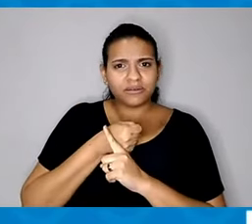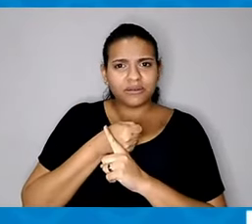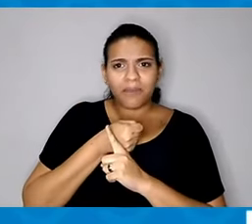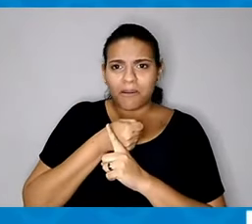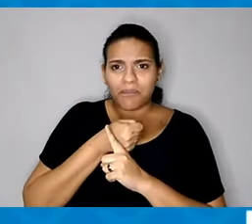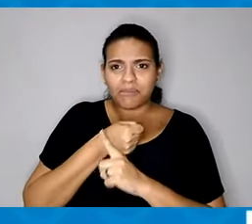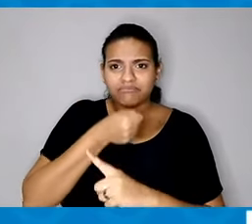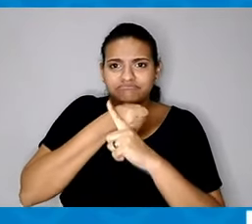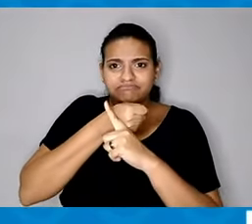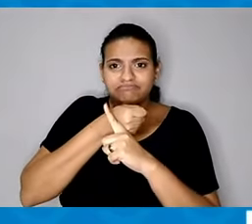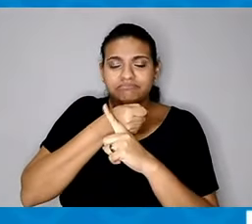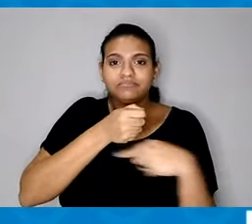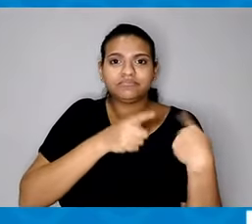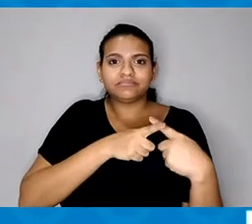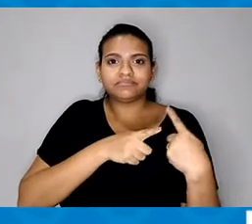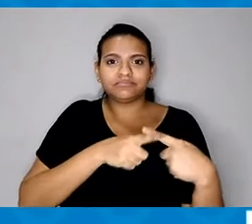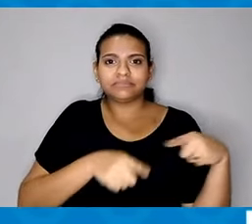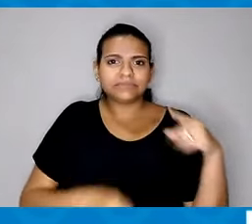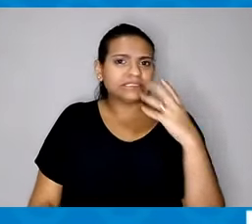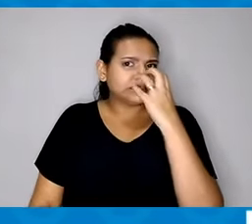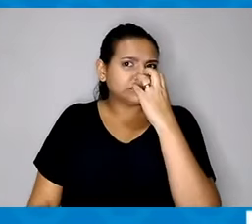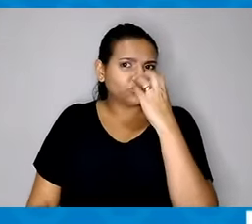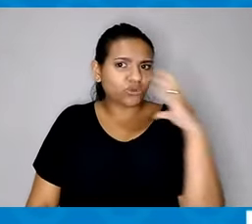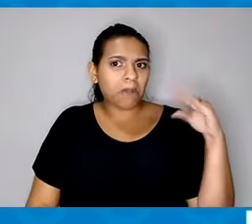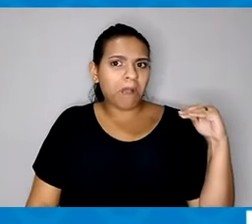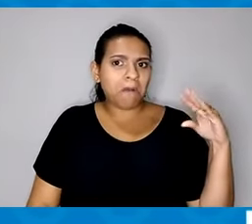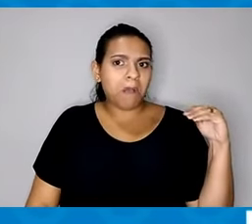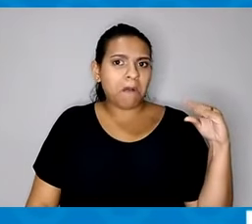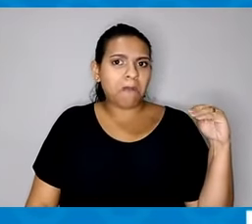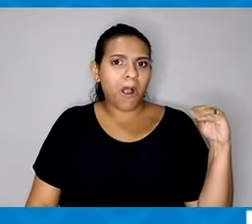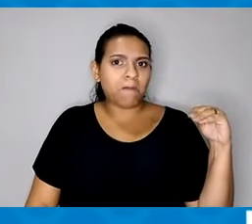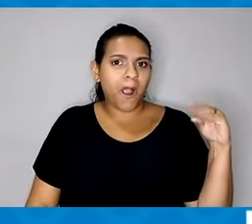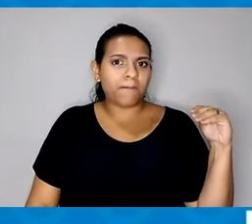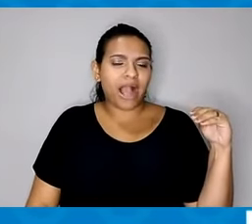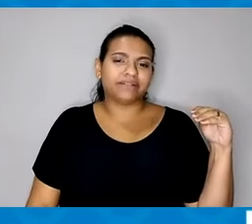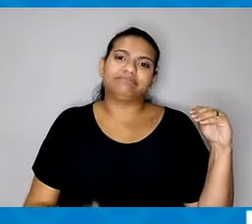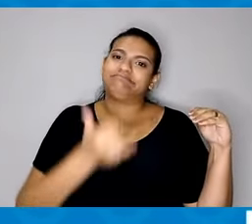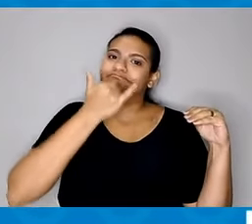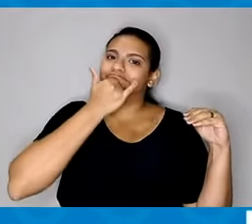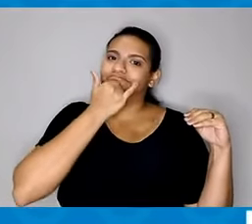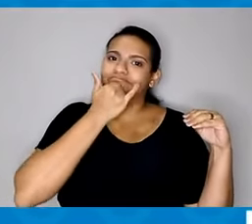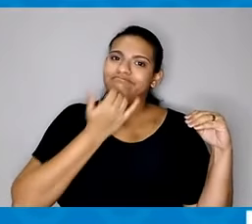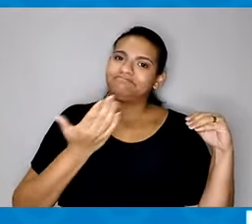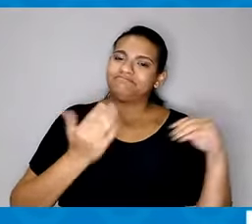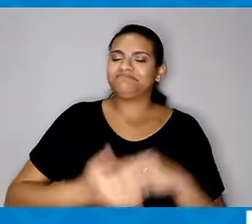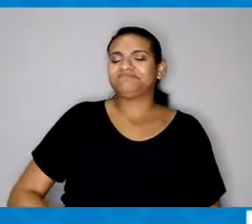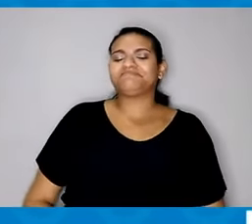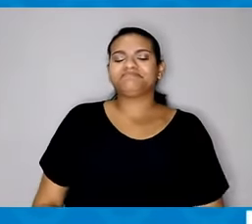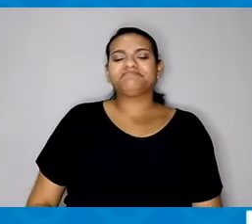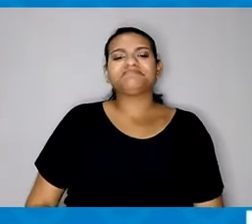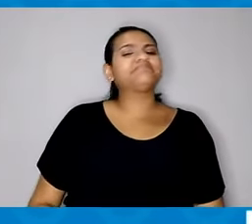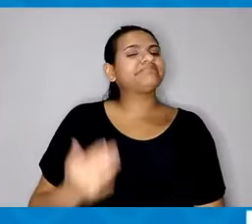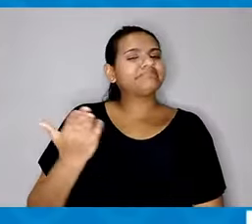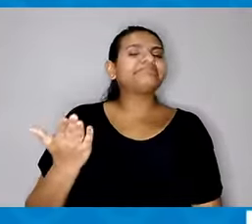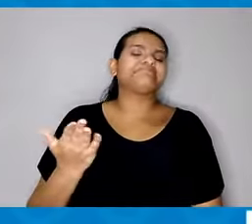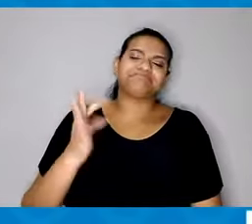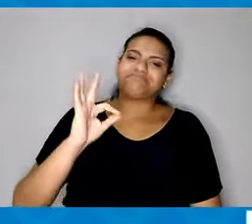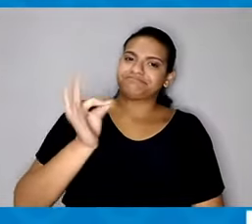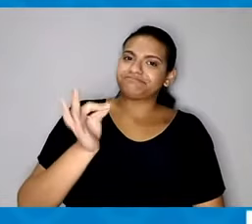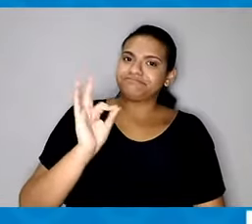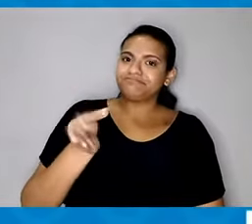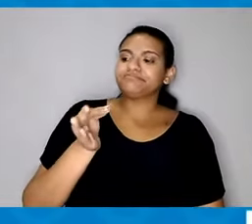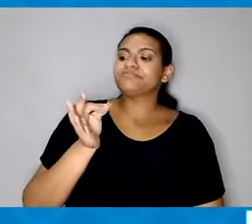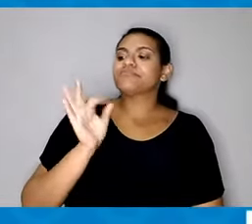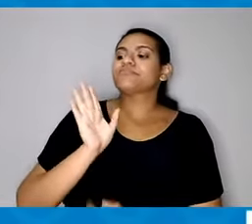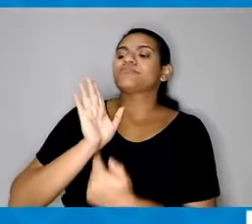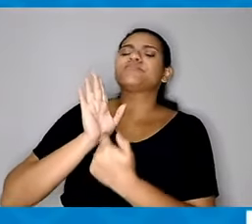ela ficou agitada de alguma forma ali, mas sem dúvida nenhuma, tem sido demonstrado também por